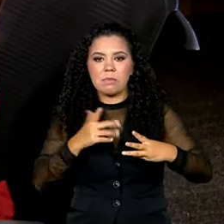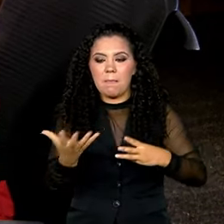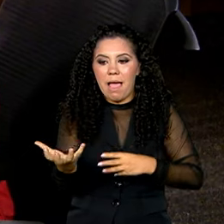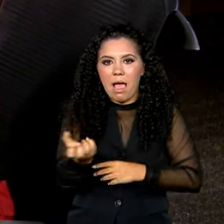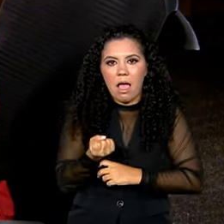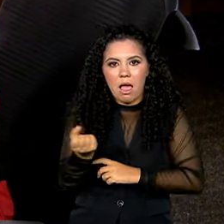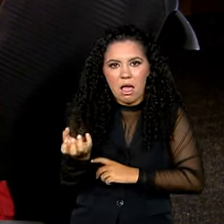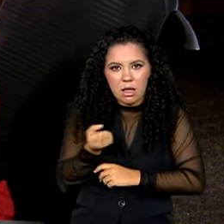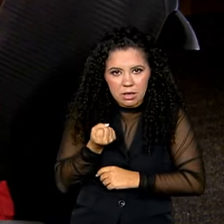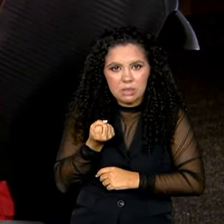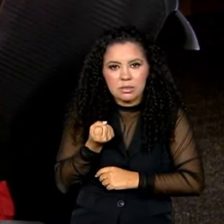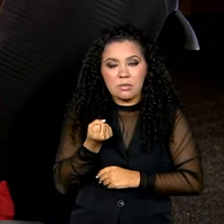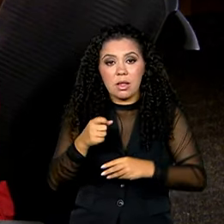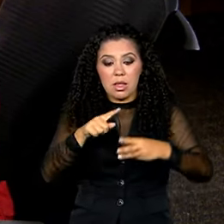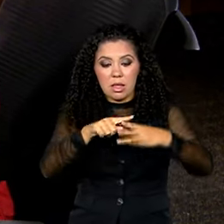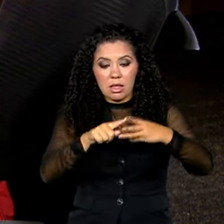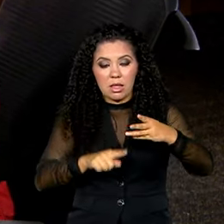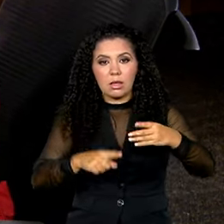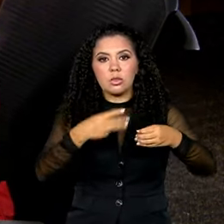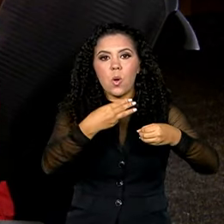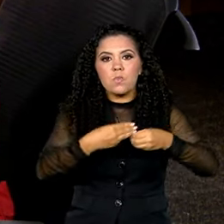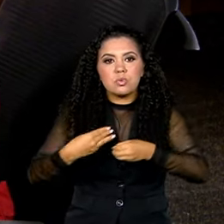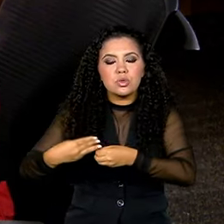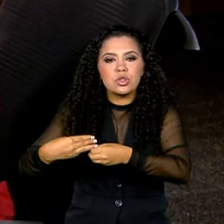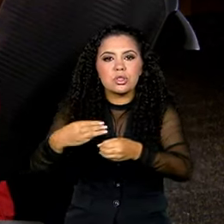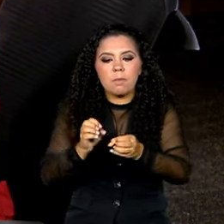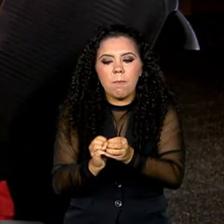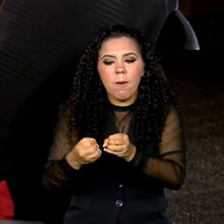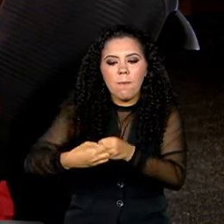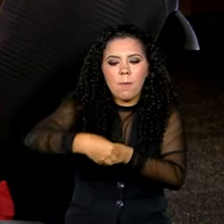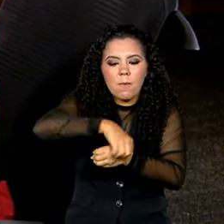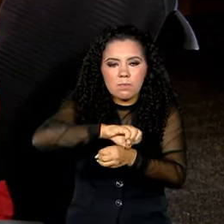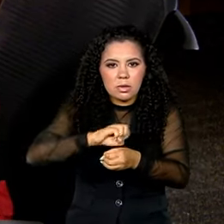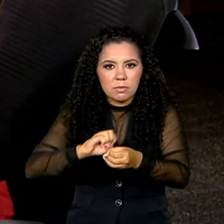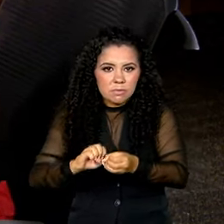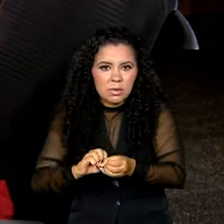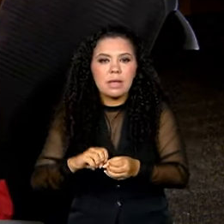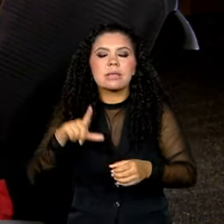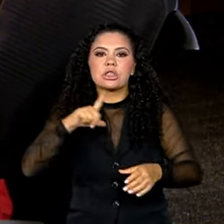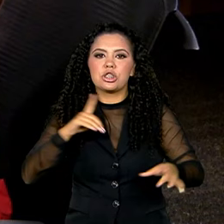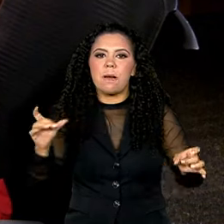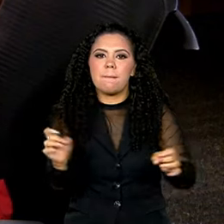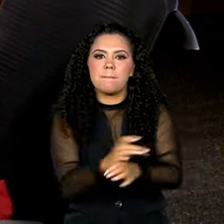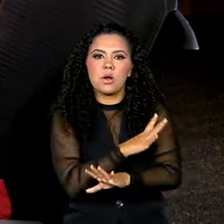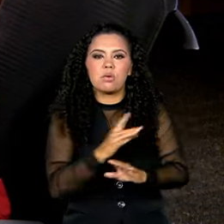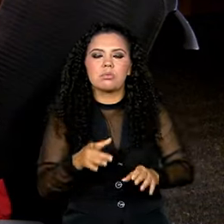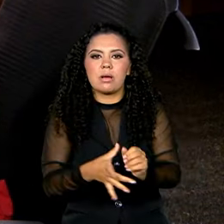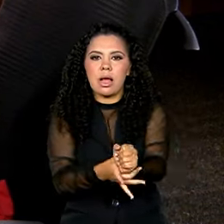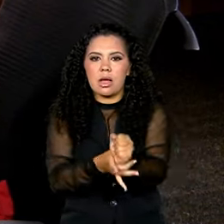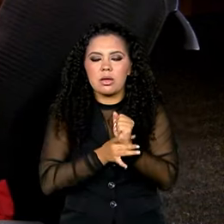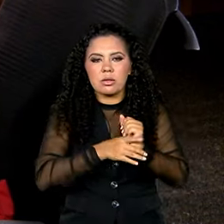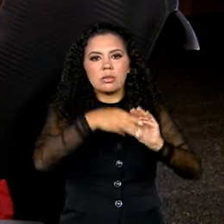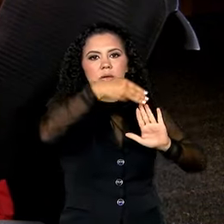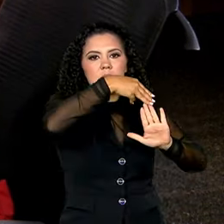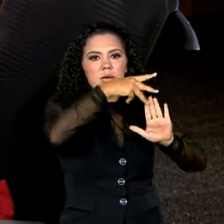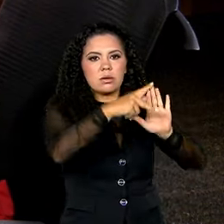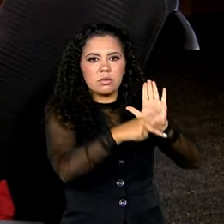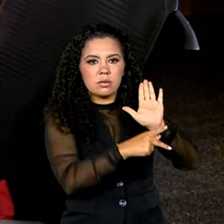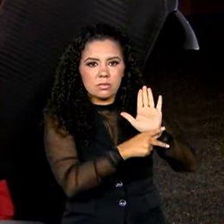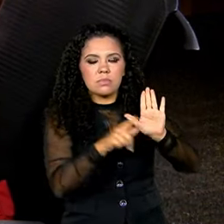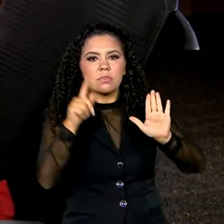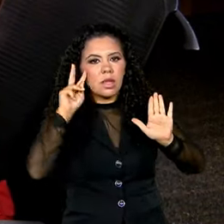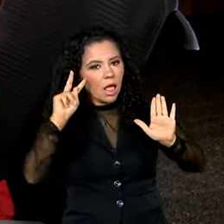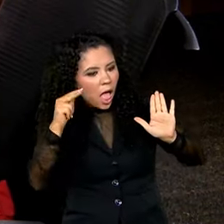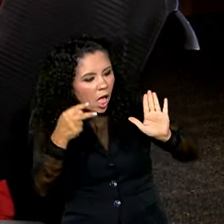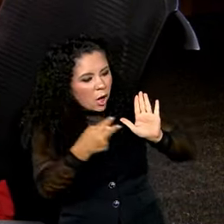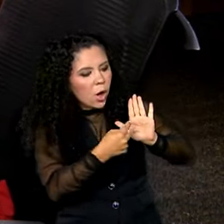os municípios que, no momento da edição da medida provisória, já tinham o seu estado de emergência, de calamidade, reconhecido pela